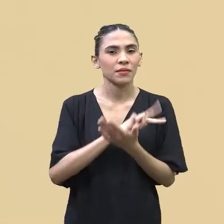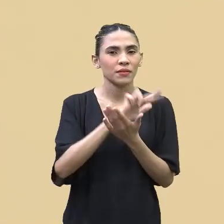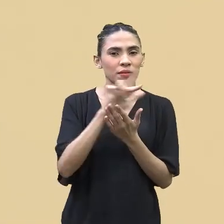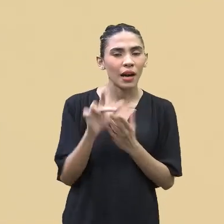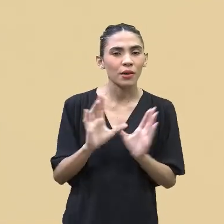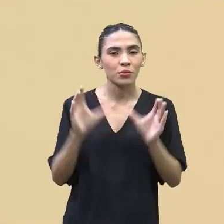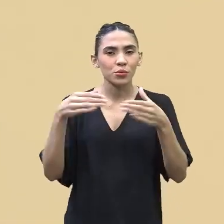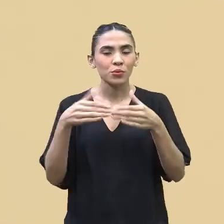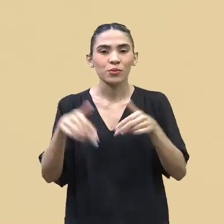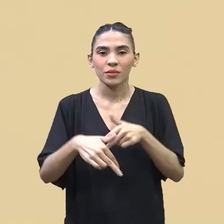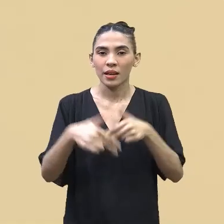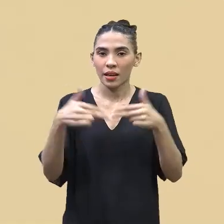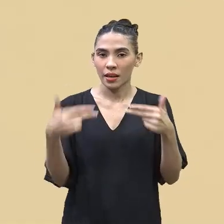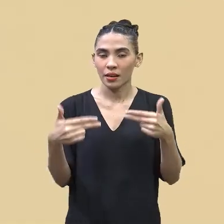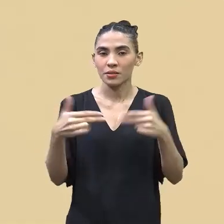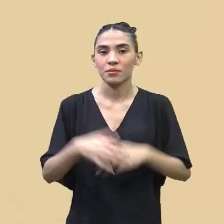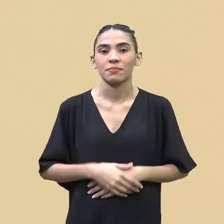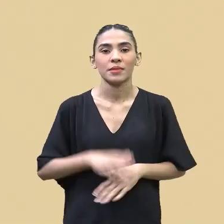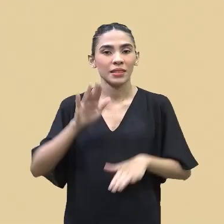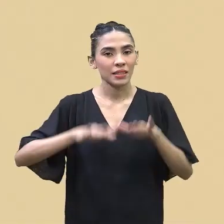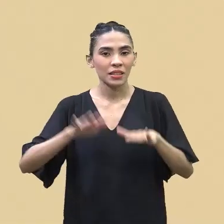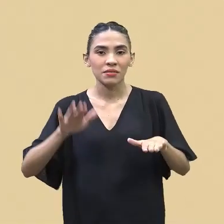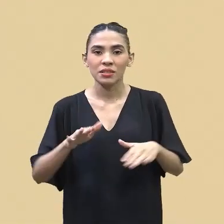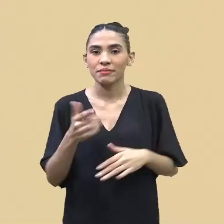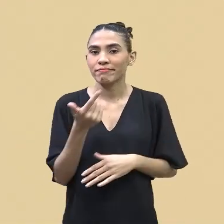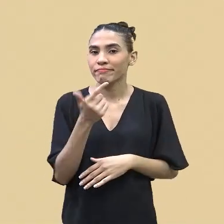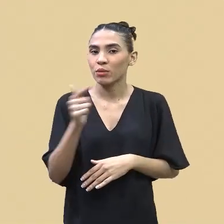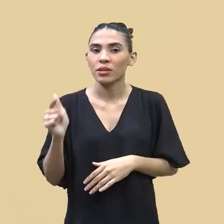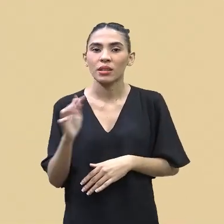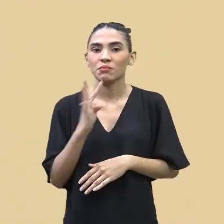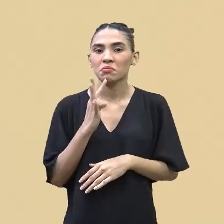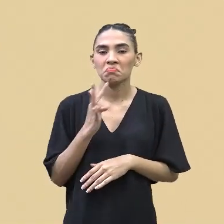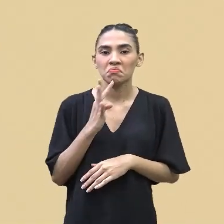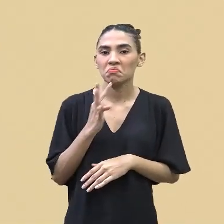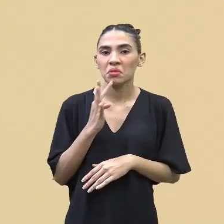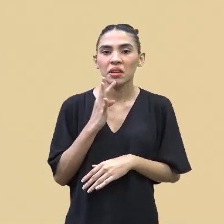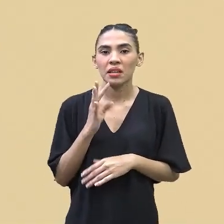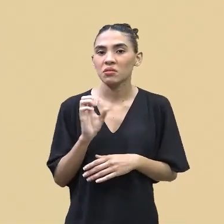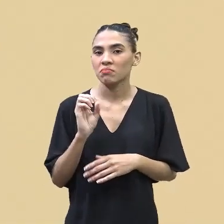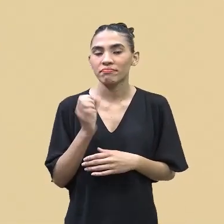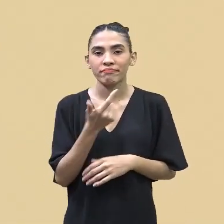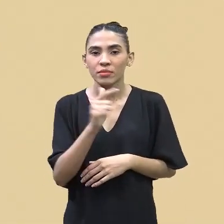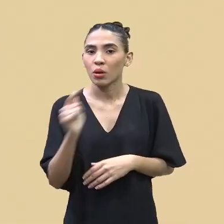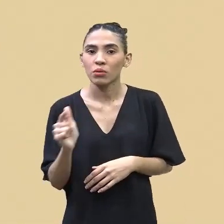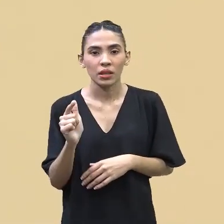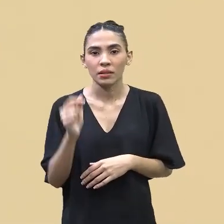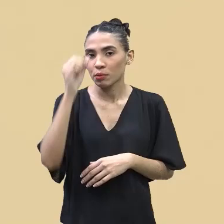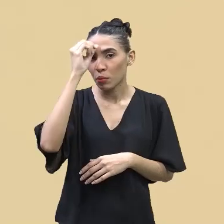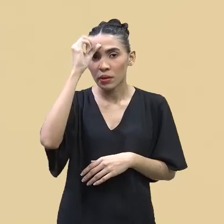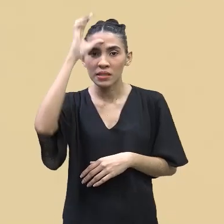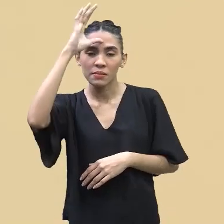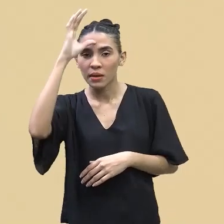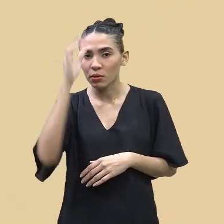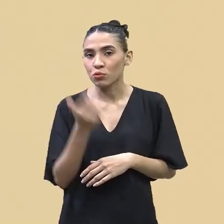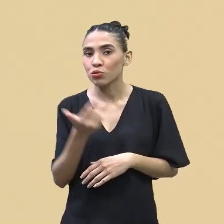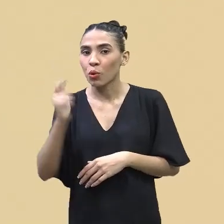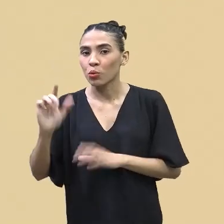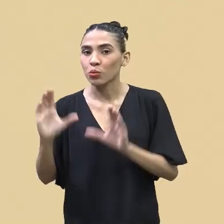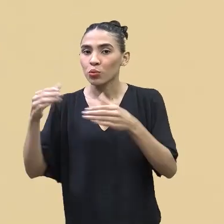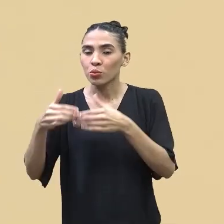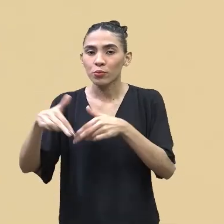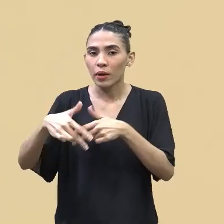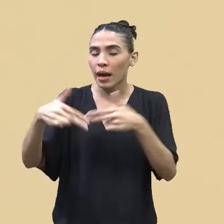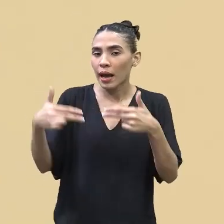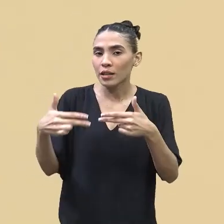grupos étnicos, e muitos nem se conhecem. Muitos nem têm conhecimento do grupo étnico do outro, a que ele